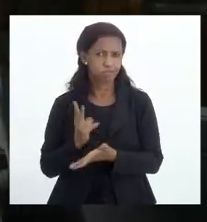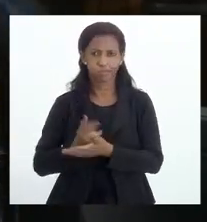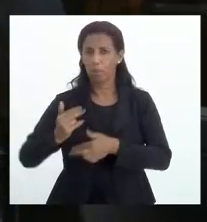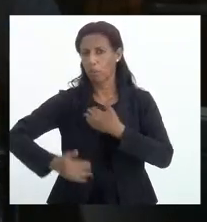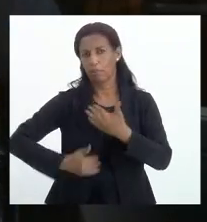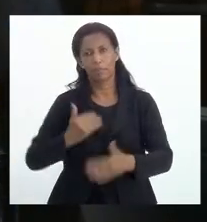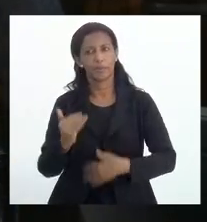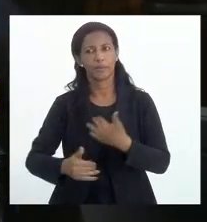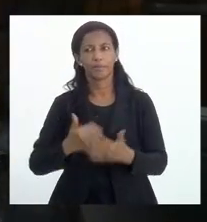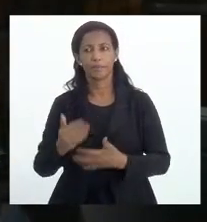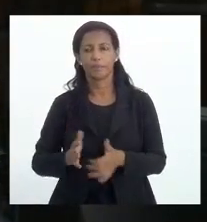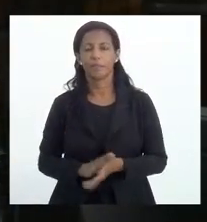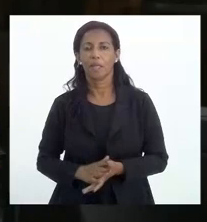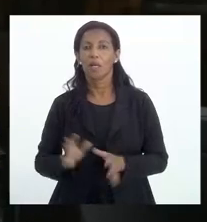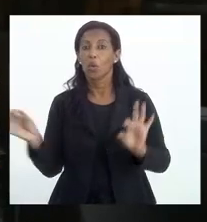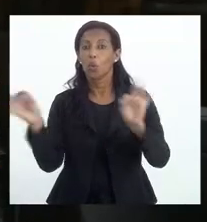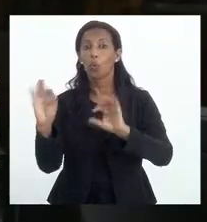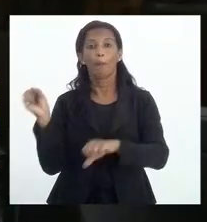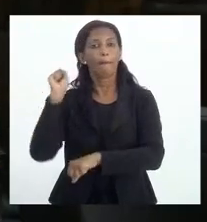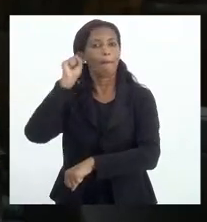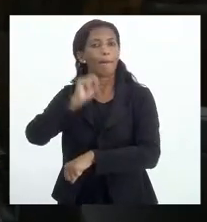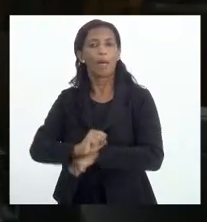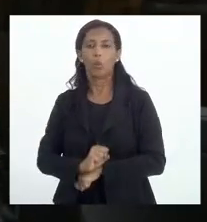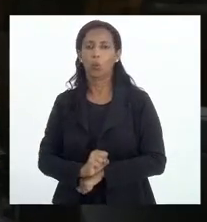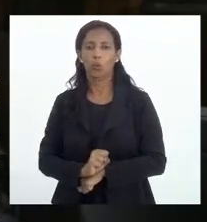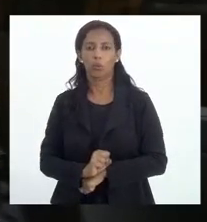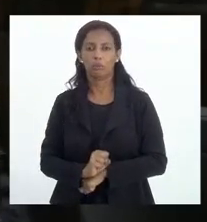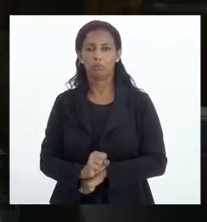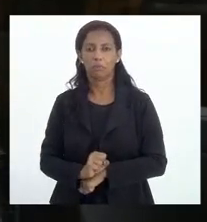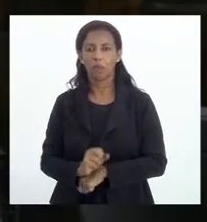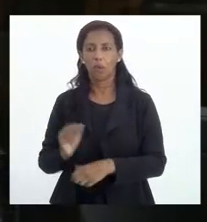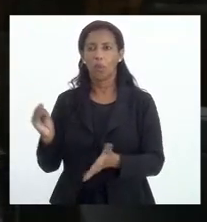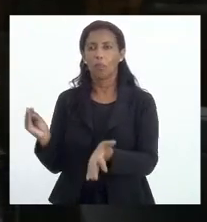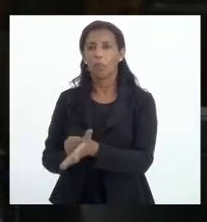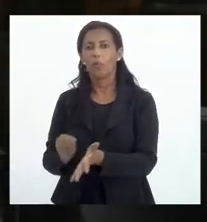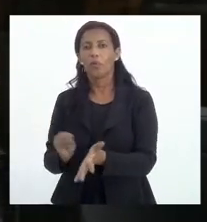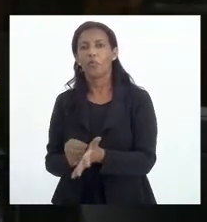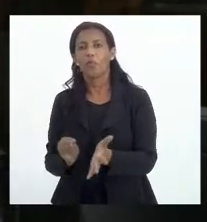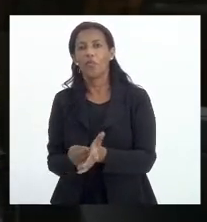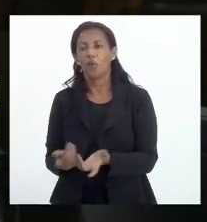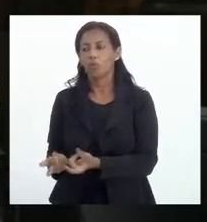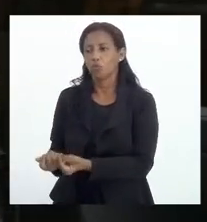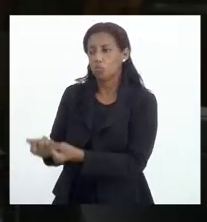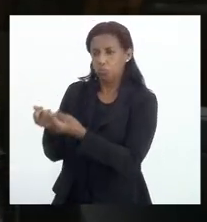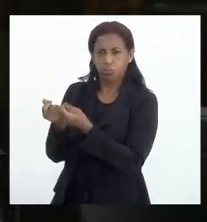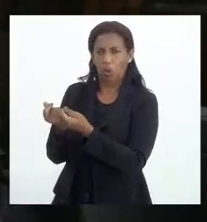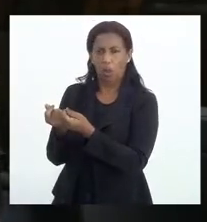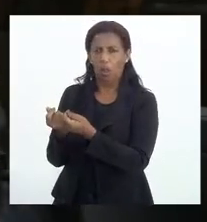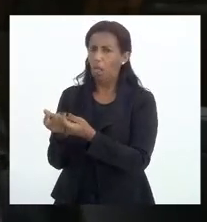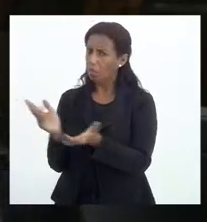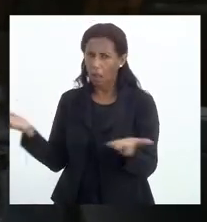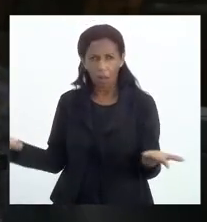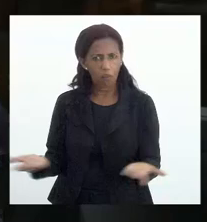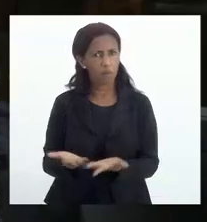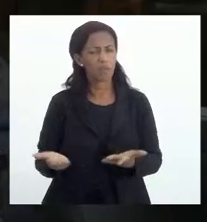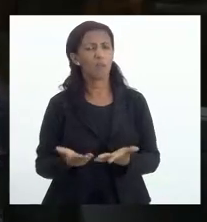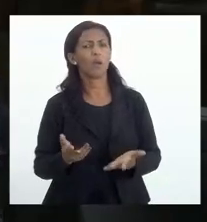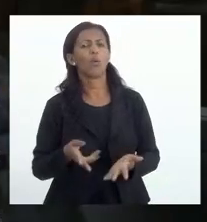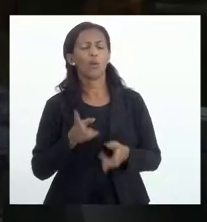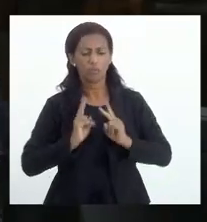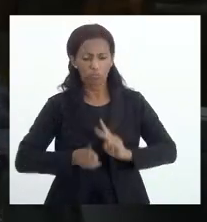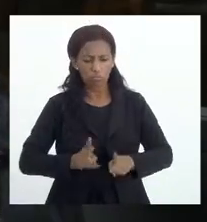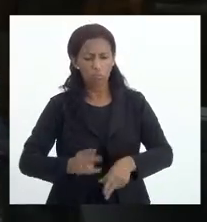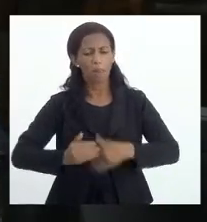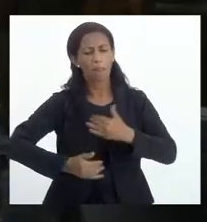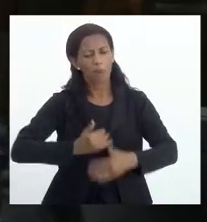Tocar a máquina. A gente, em momento algum, parou com a máquina por falta de recurso. E agora a gente começou